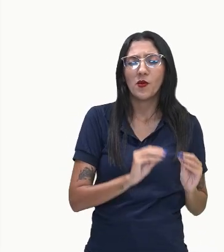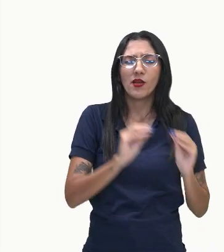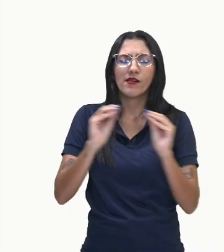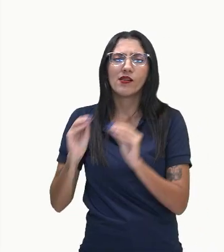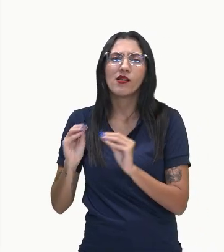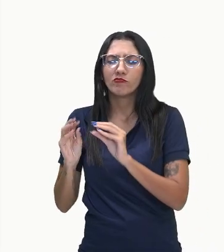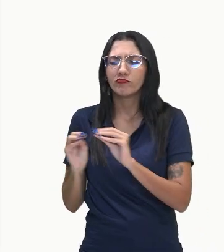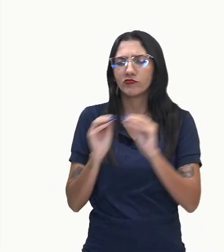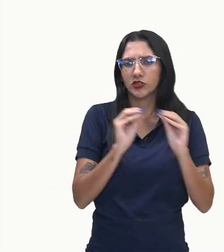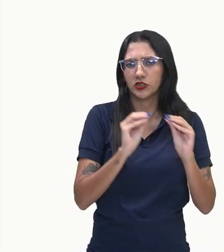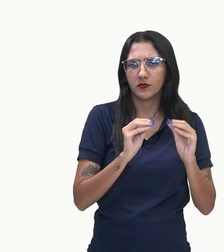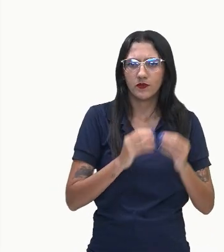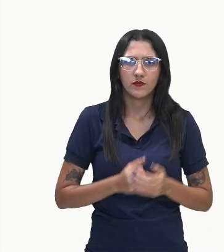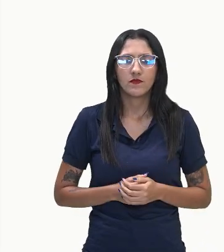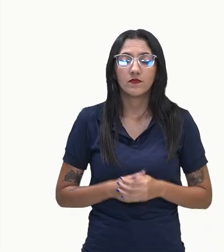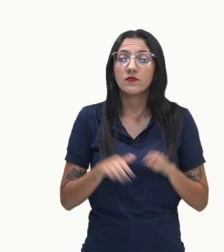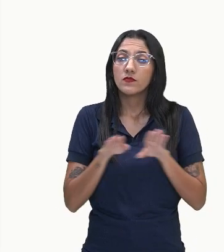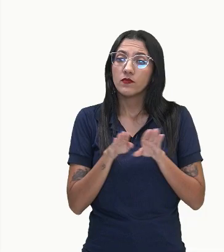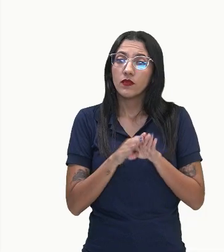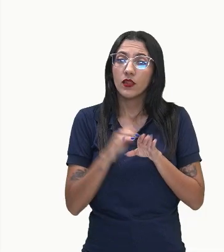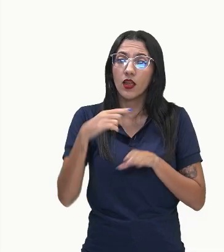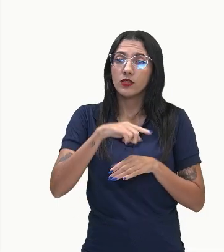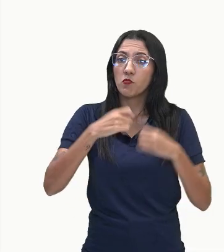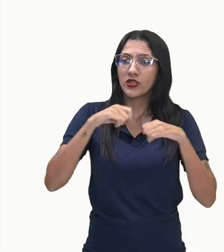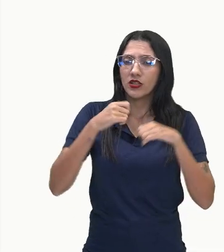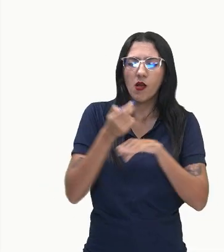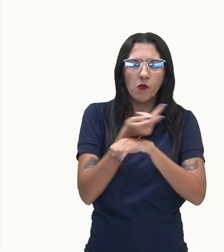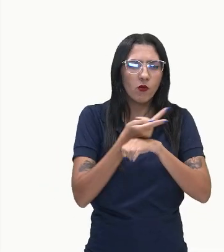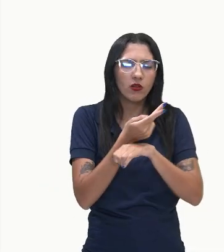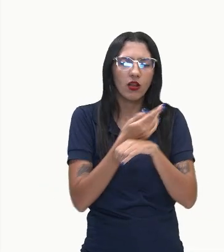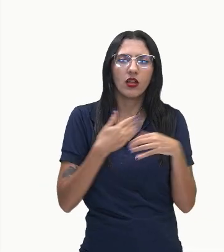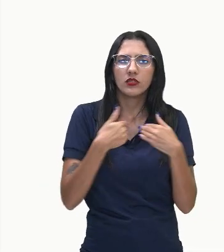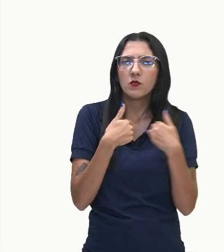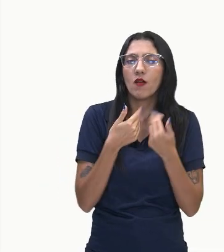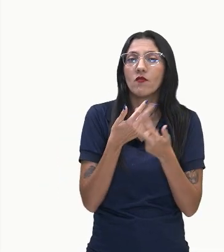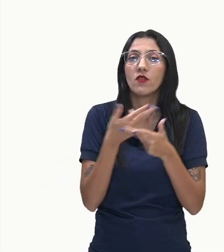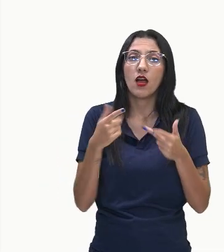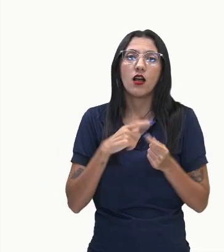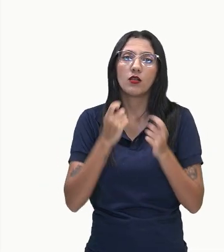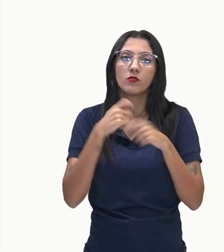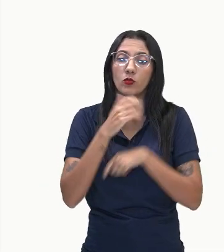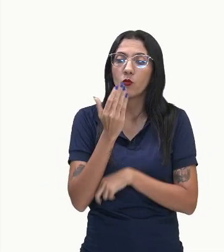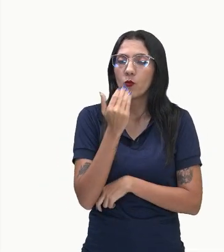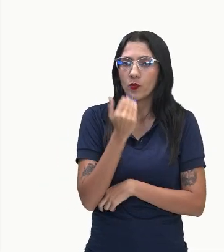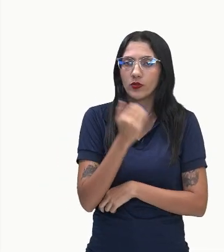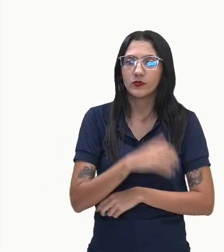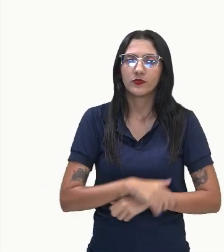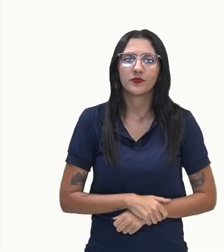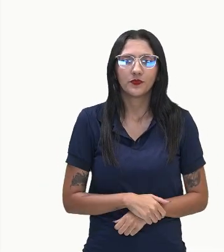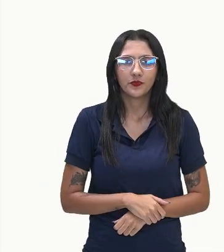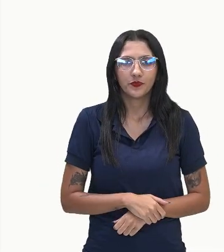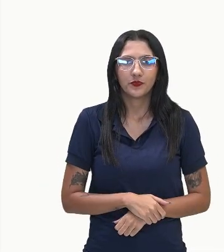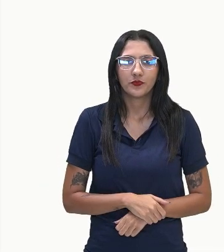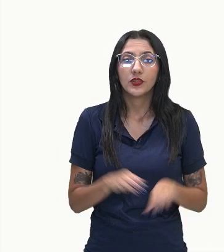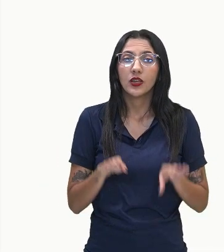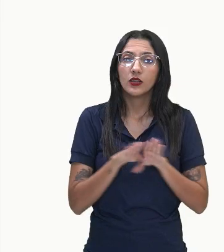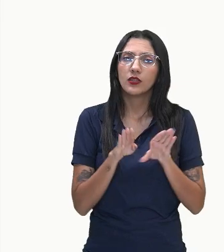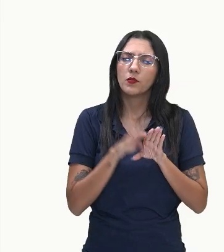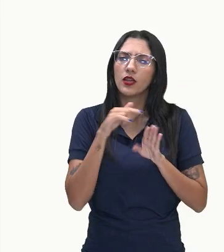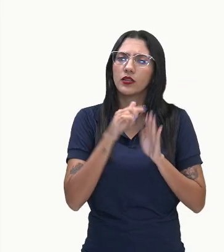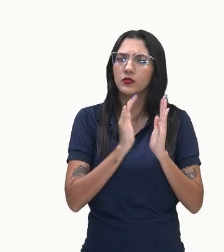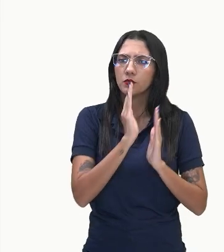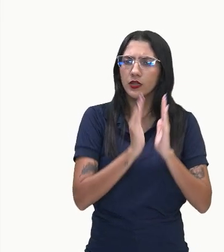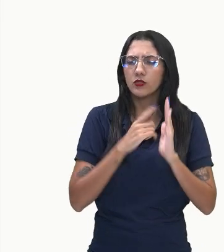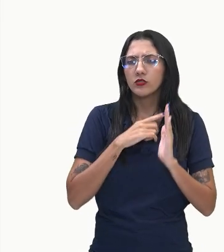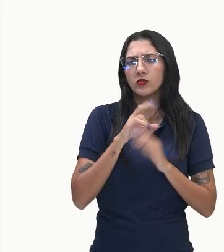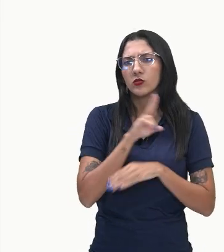eles defendiam da caça para sobreviver. E esse período também é dominado de pedra lascada. Por